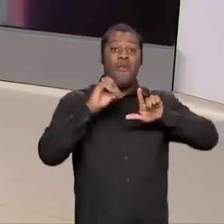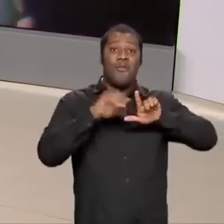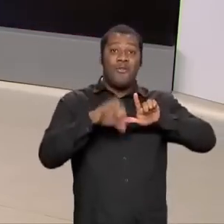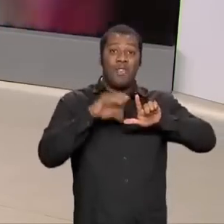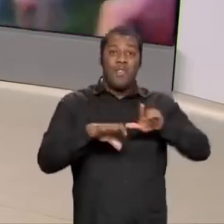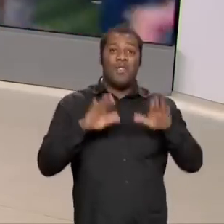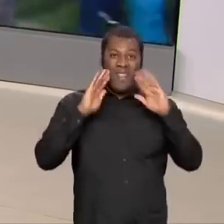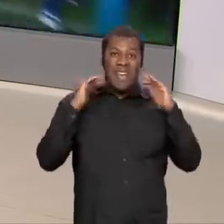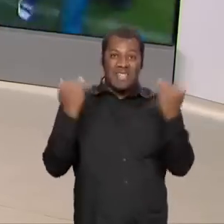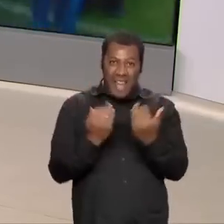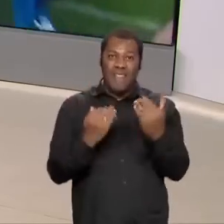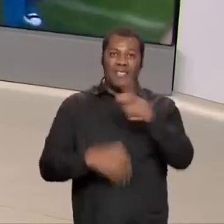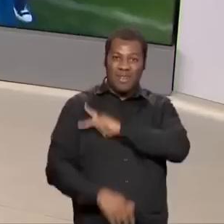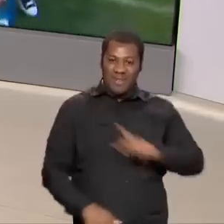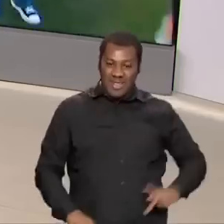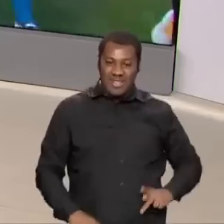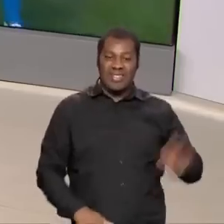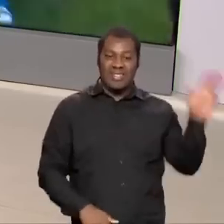visita do presidente.